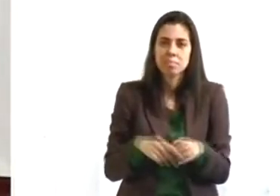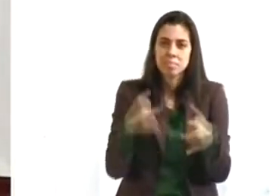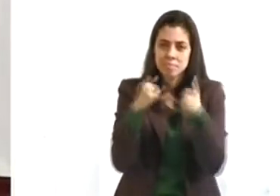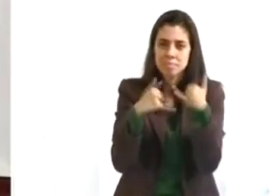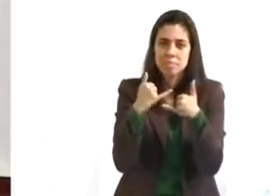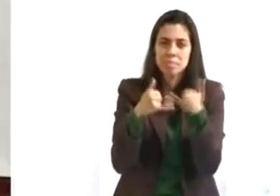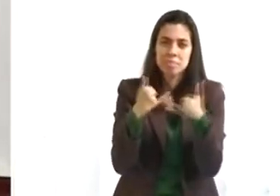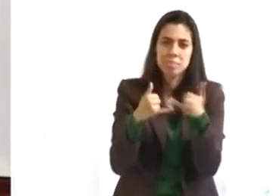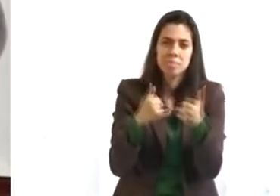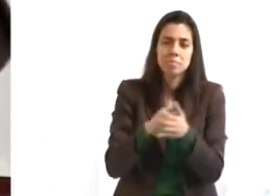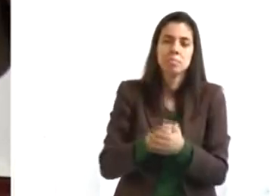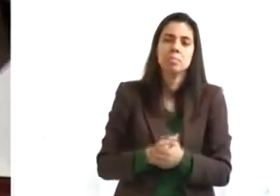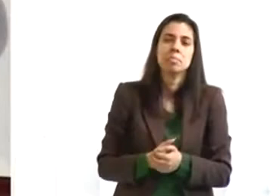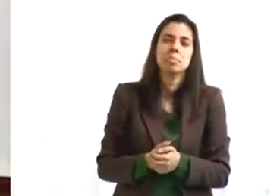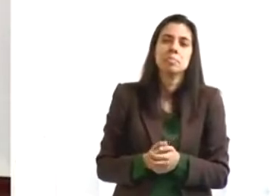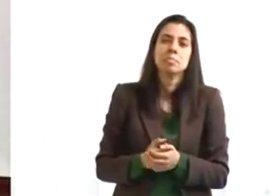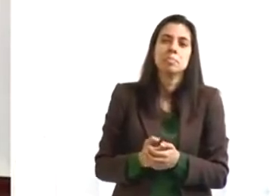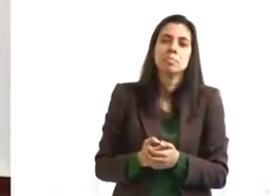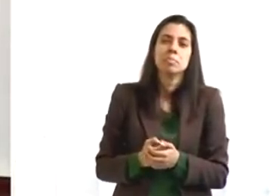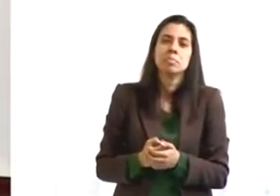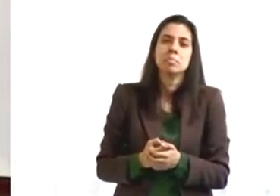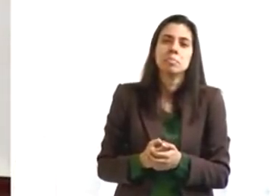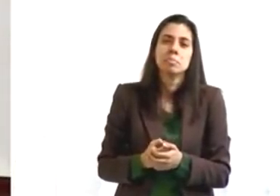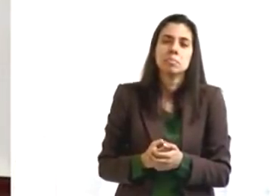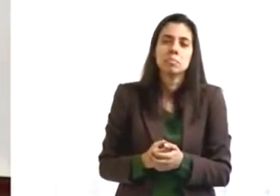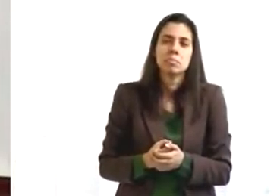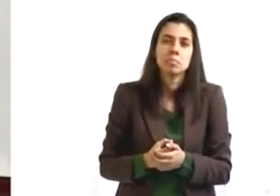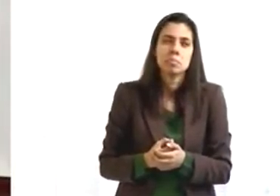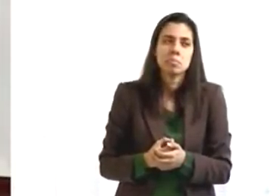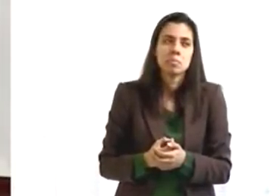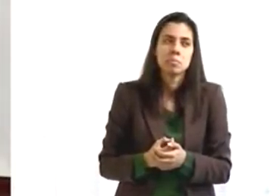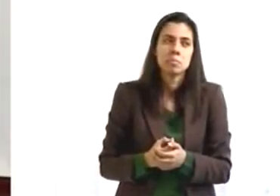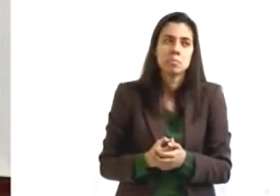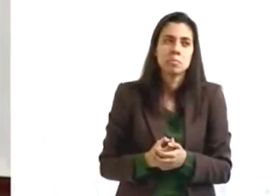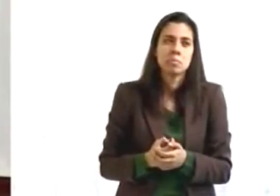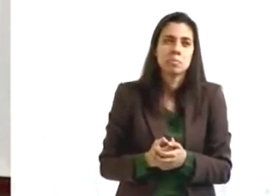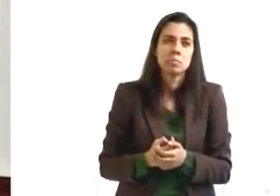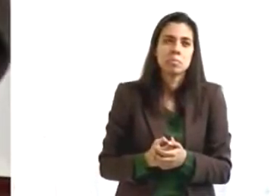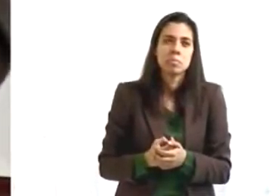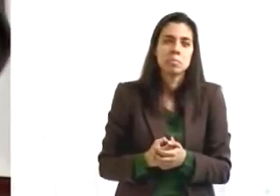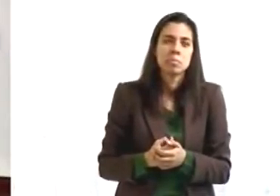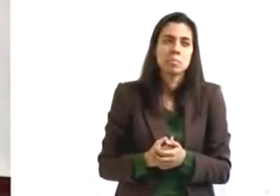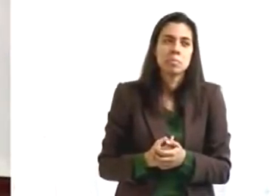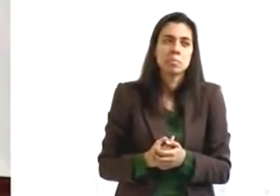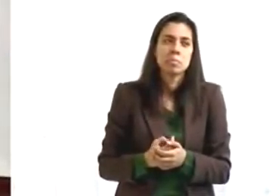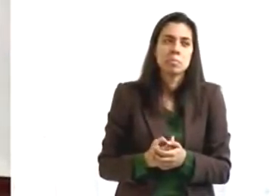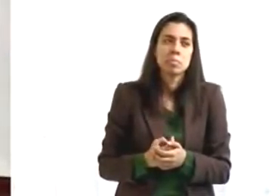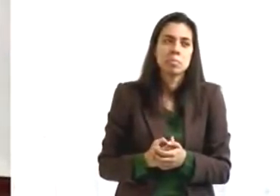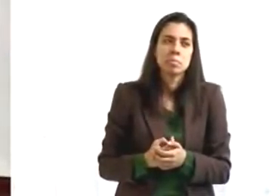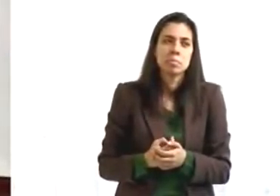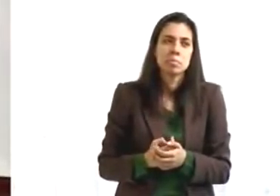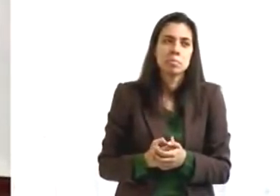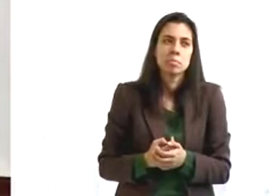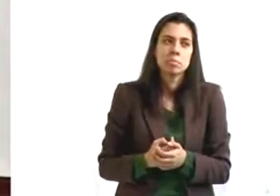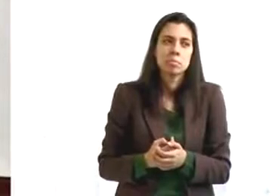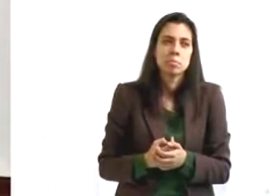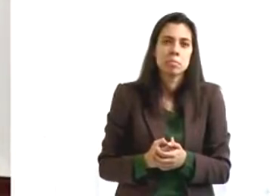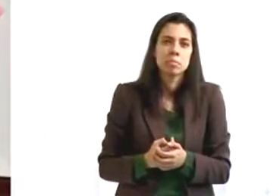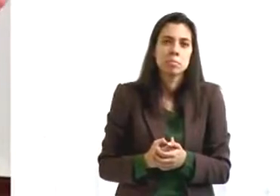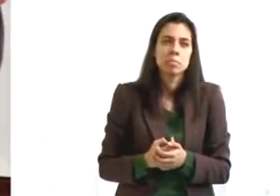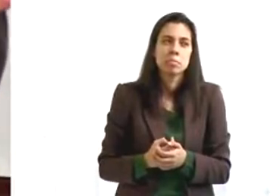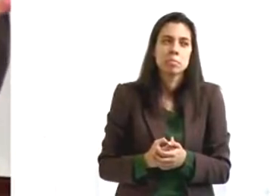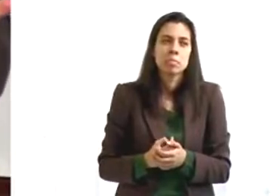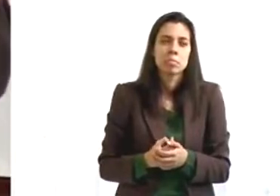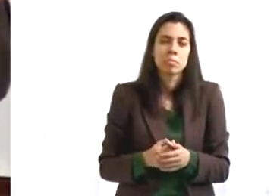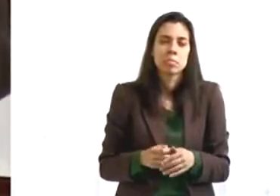ter fôlego para falar com a pessoa. Filipe começou a correr do lado da carruagem. Certamente aquilo pode ser estranho